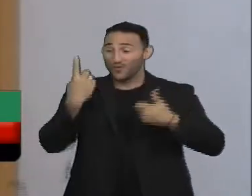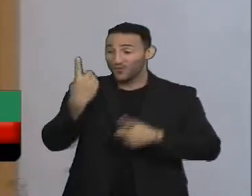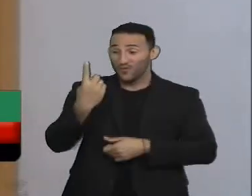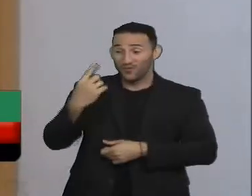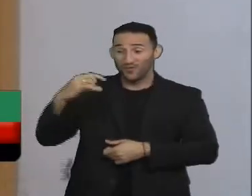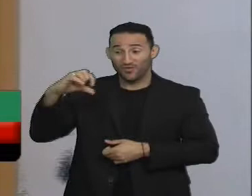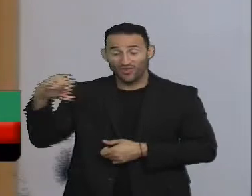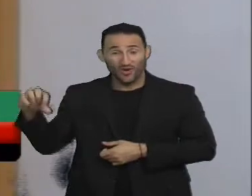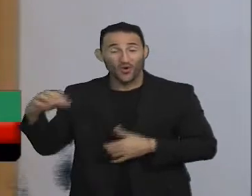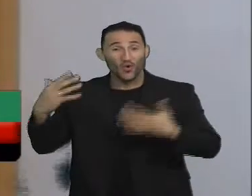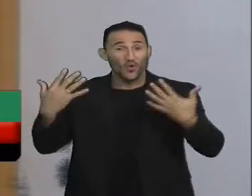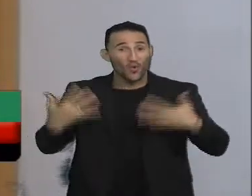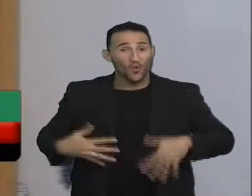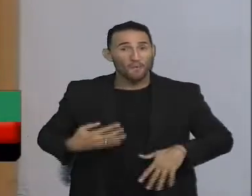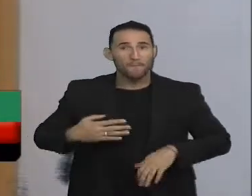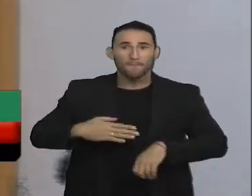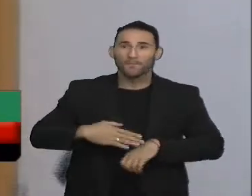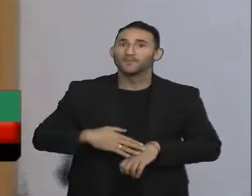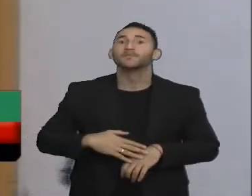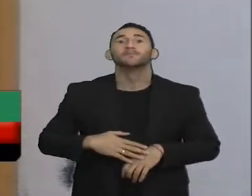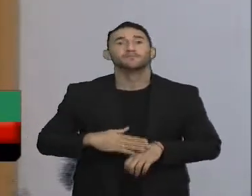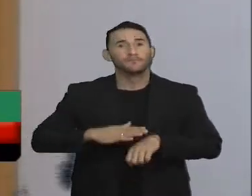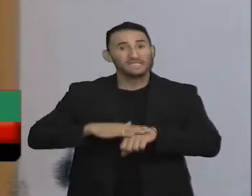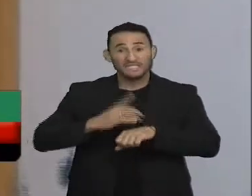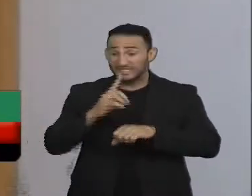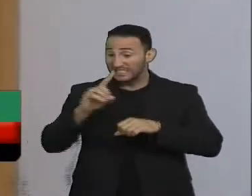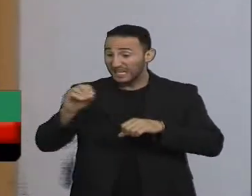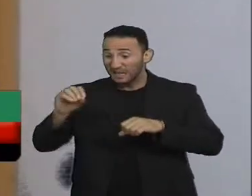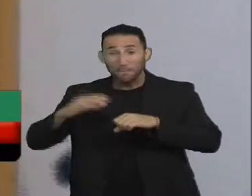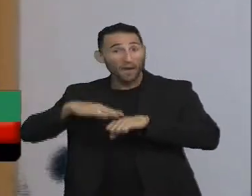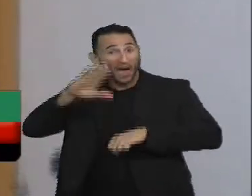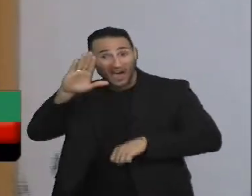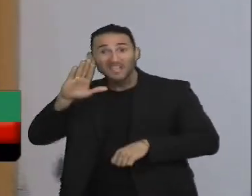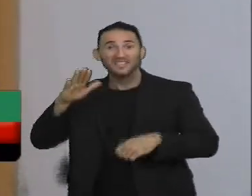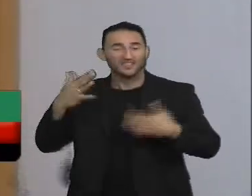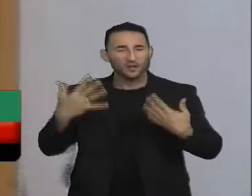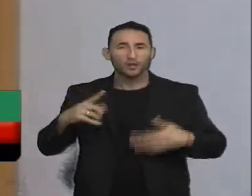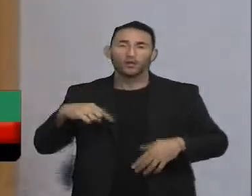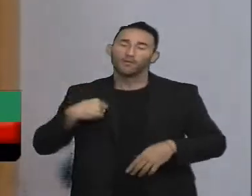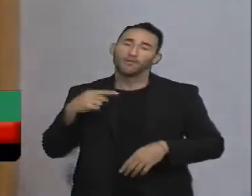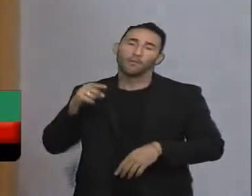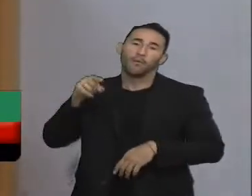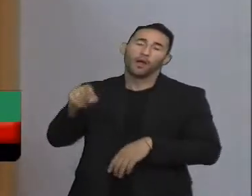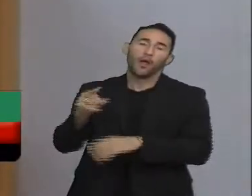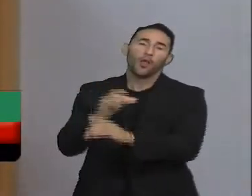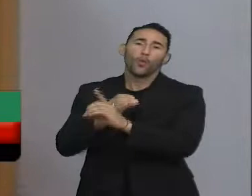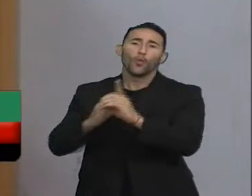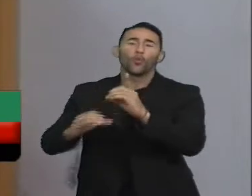século de história. E participando ali, nós nos encontramos um